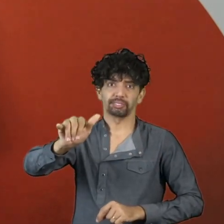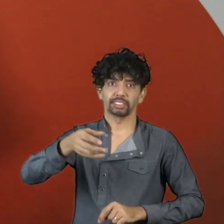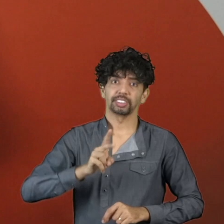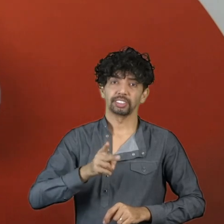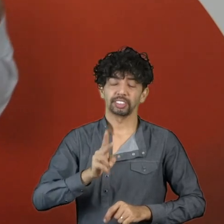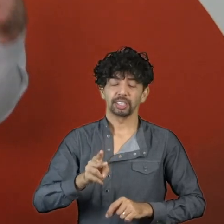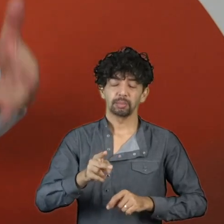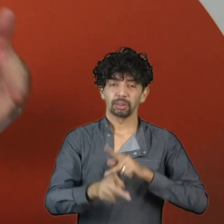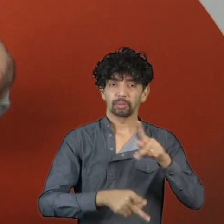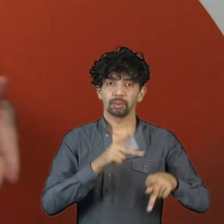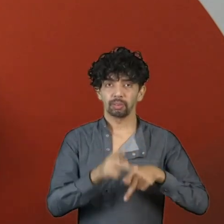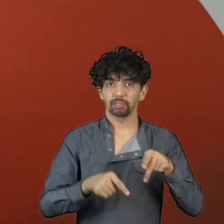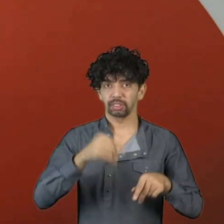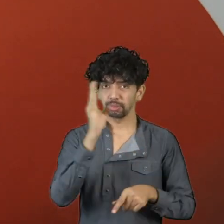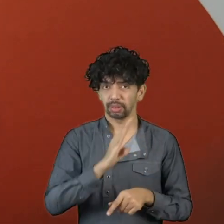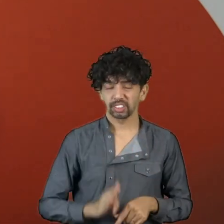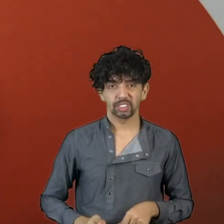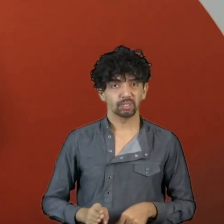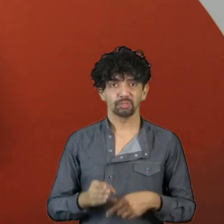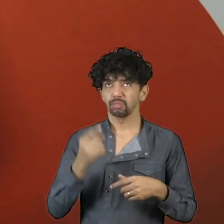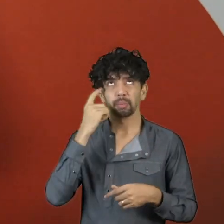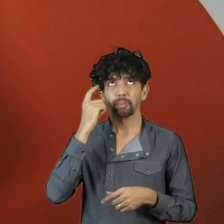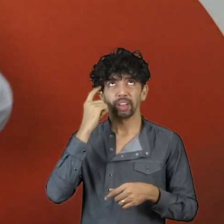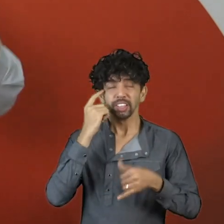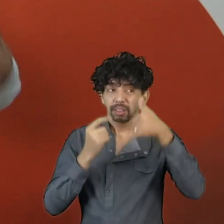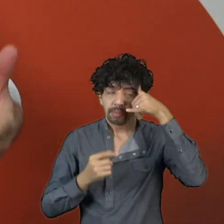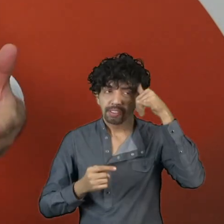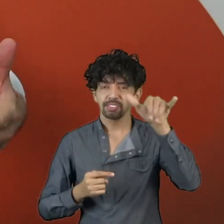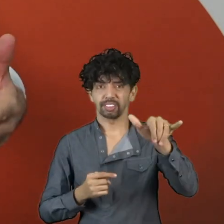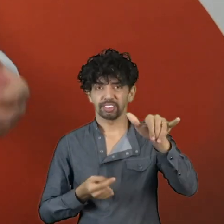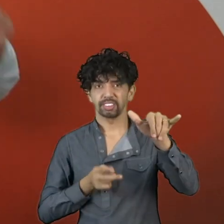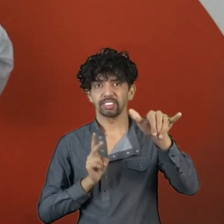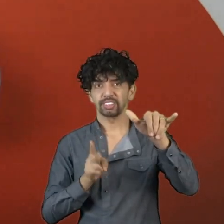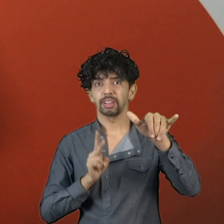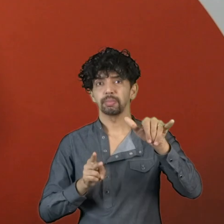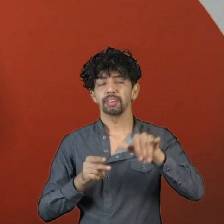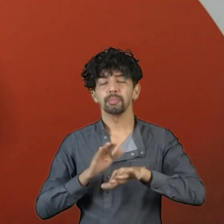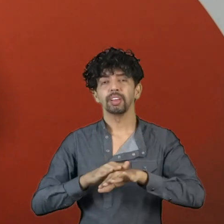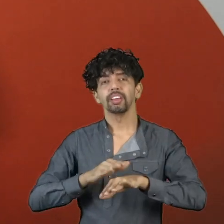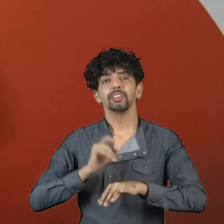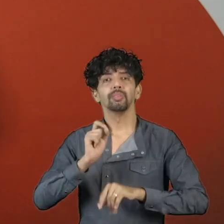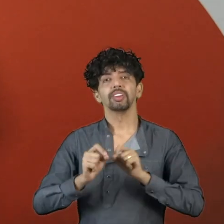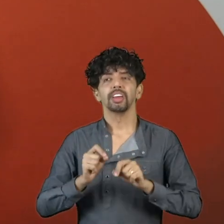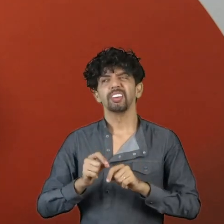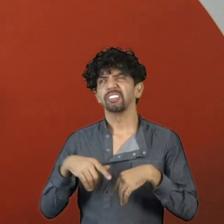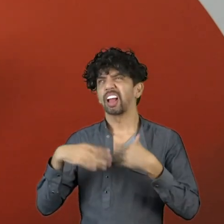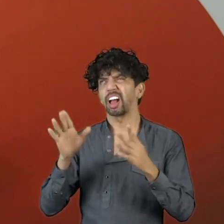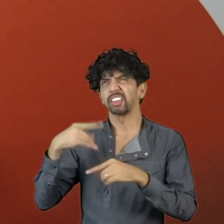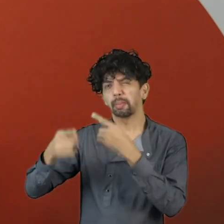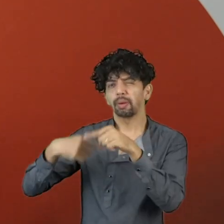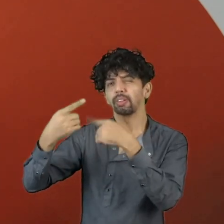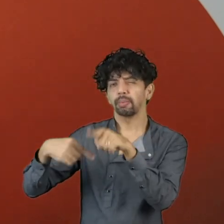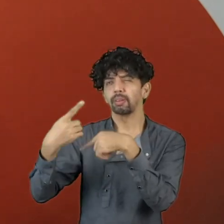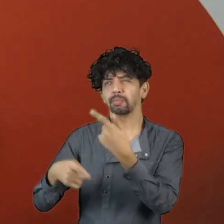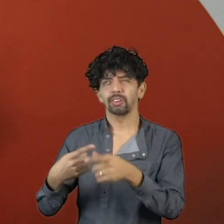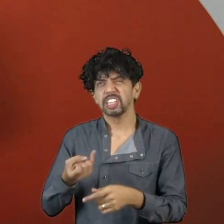Nós sempre fomos corretivos. Corremos atrás do prejuízo, enquanto deveríamos correr atrás do